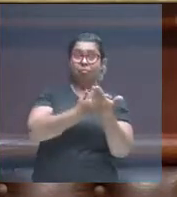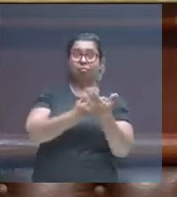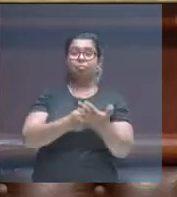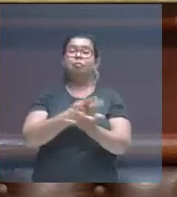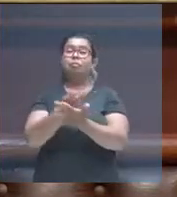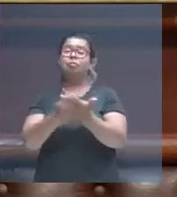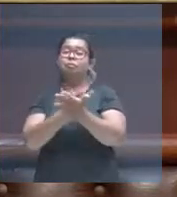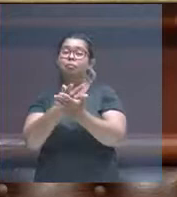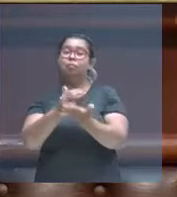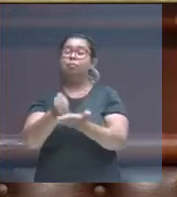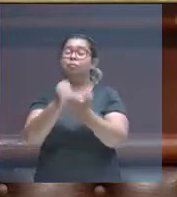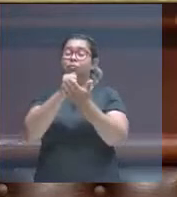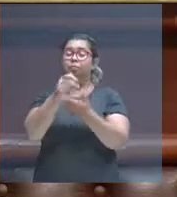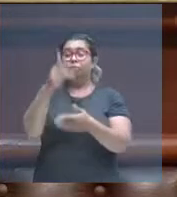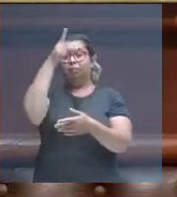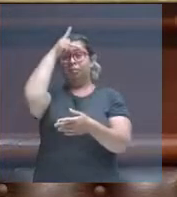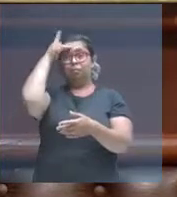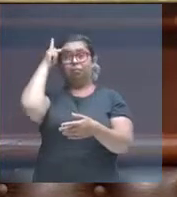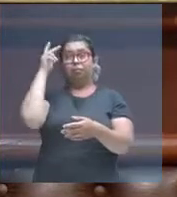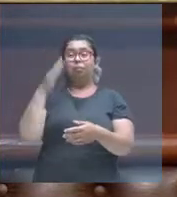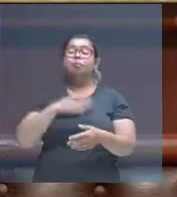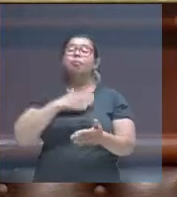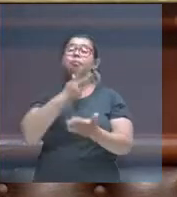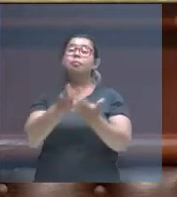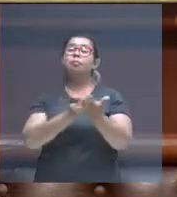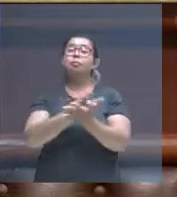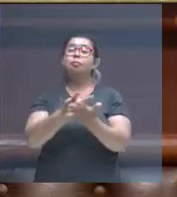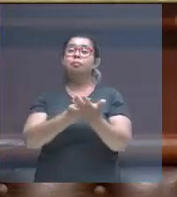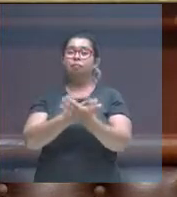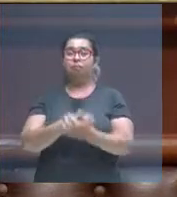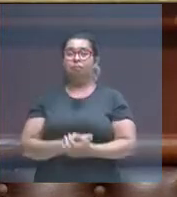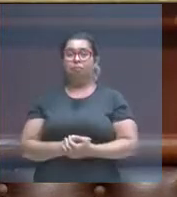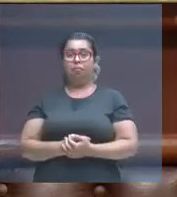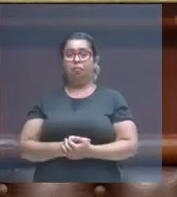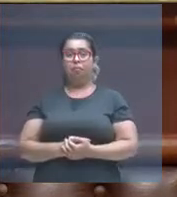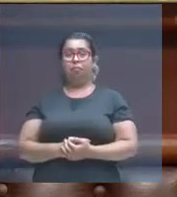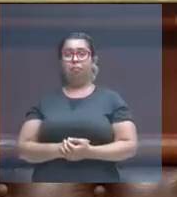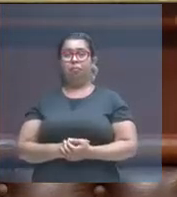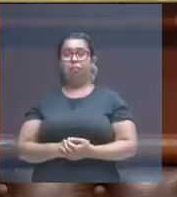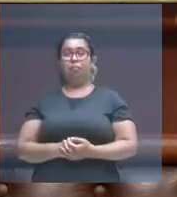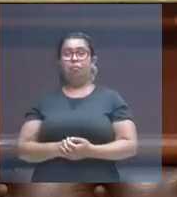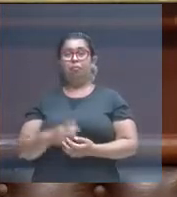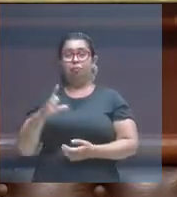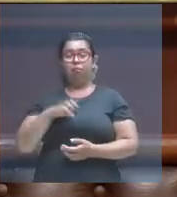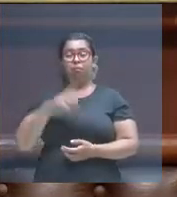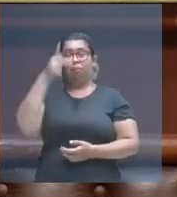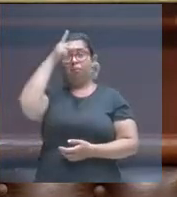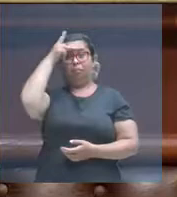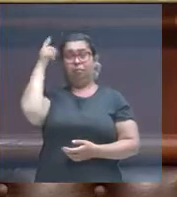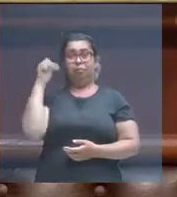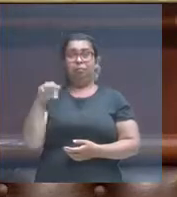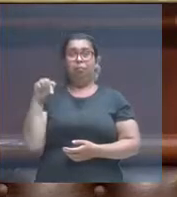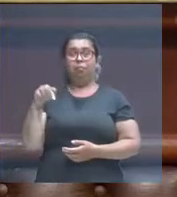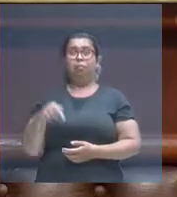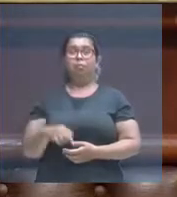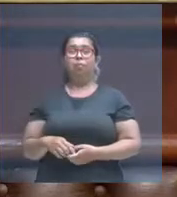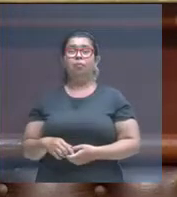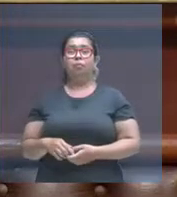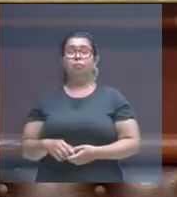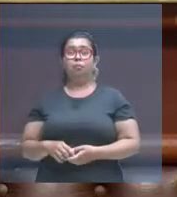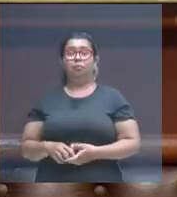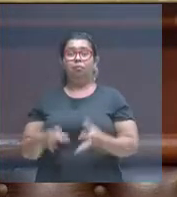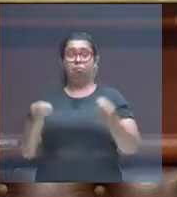procuro ajudar as pessoas que me procuram, que me solicitam. Aqui tem pessoas, igual Luiz